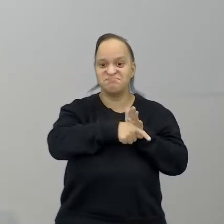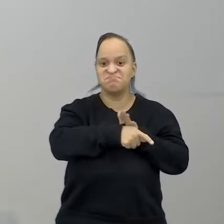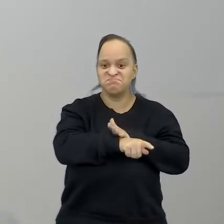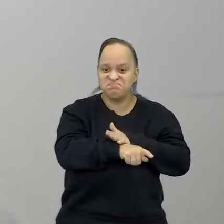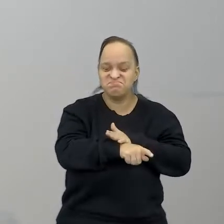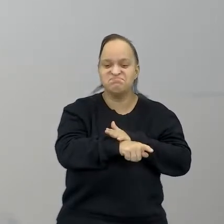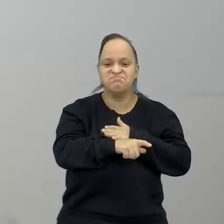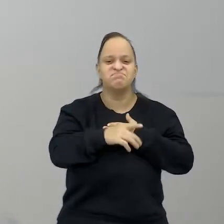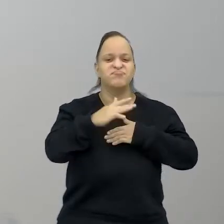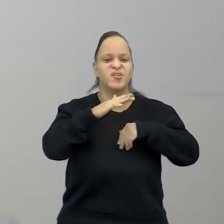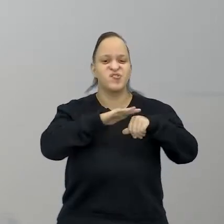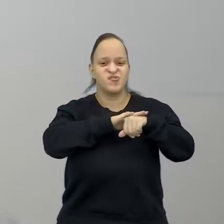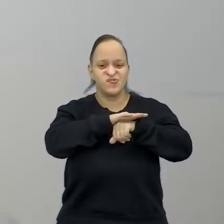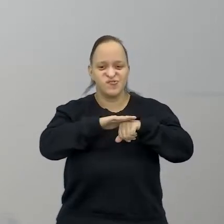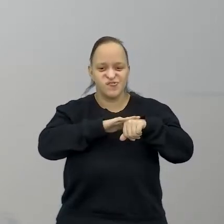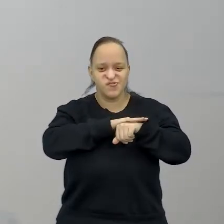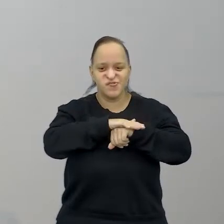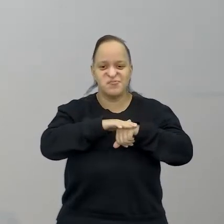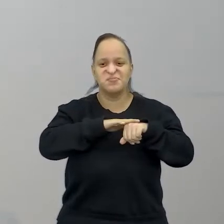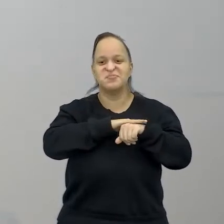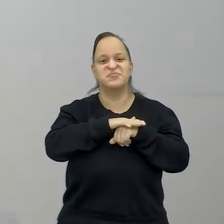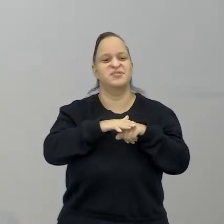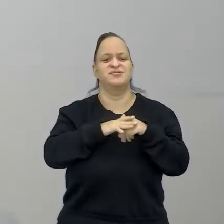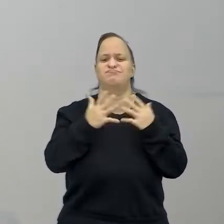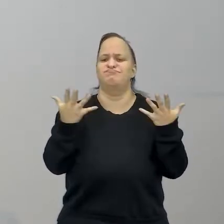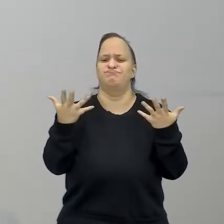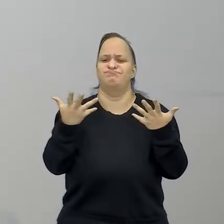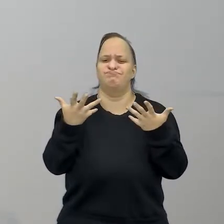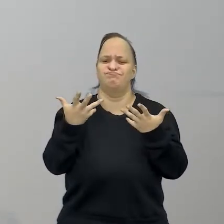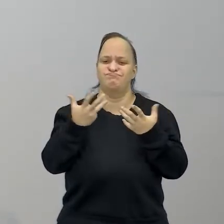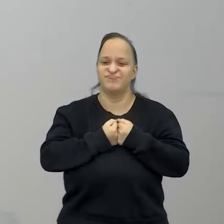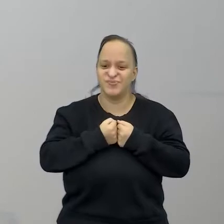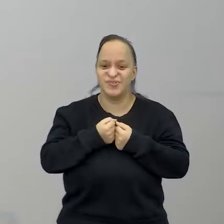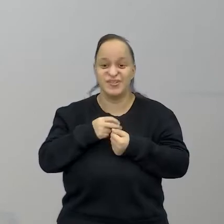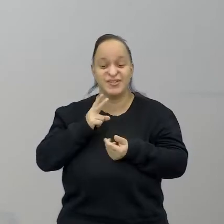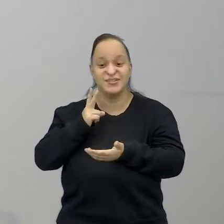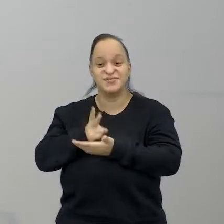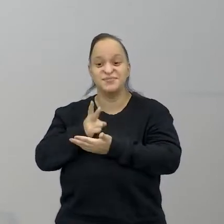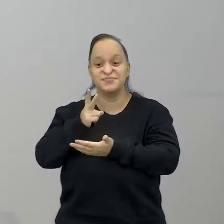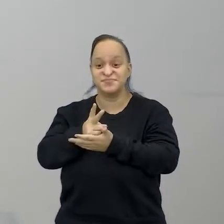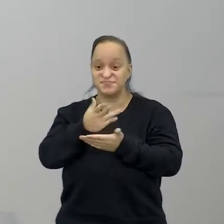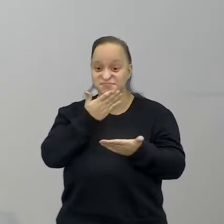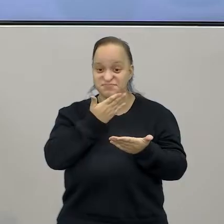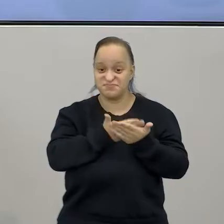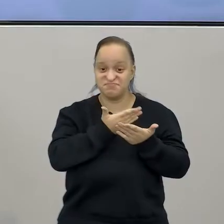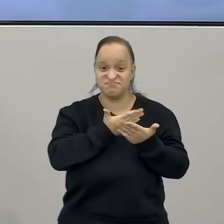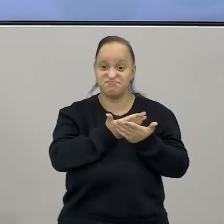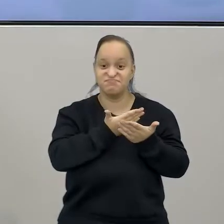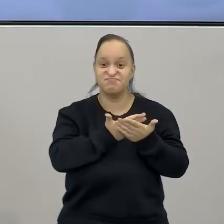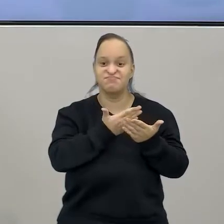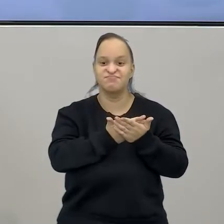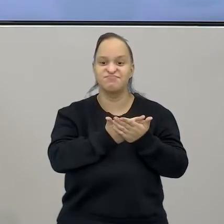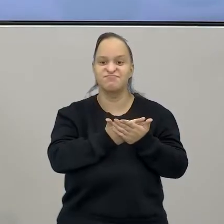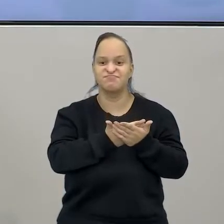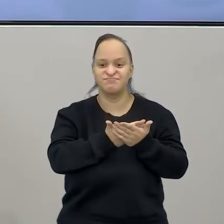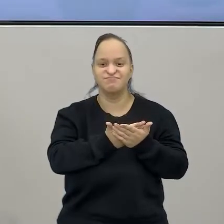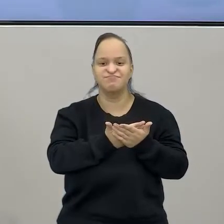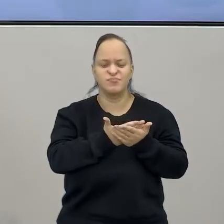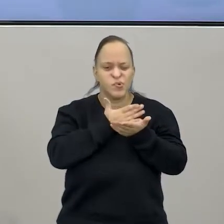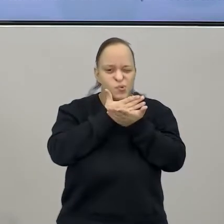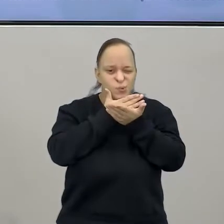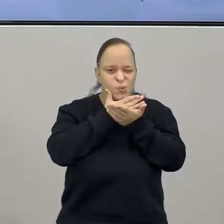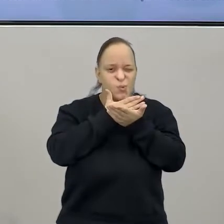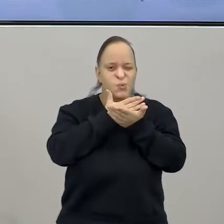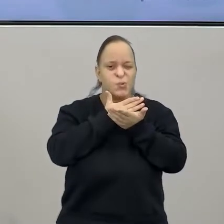nossas conversas maravilhosas aí. E vamos continuar aí nas nossas aulas de introdução, nas nossas aulas